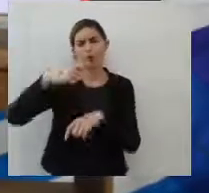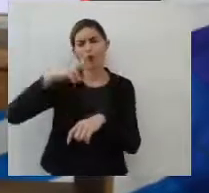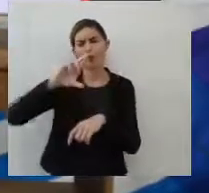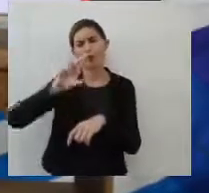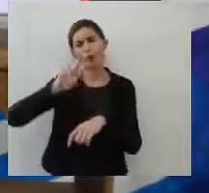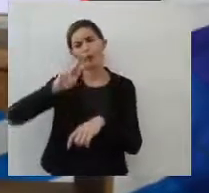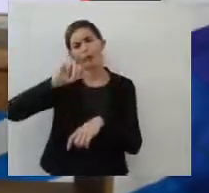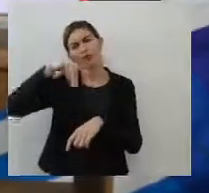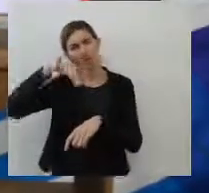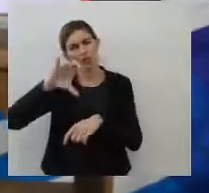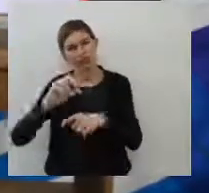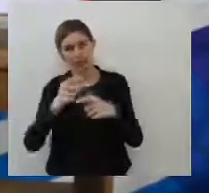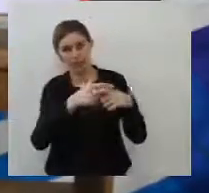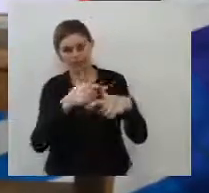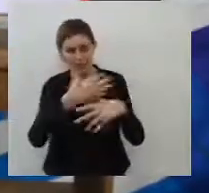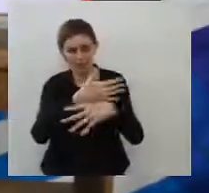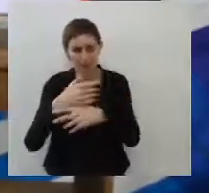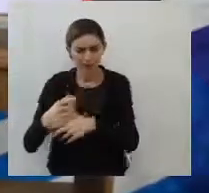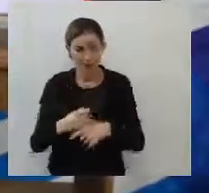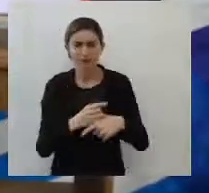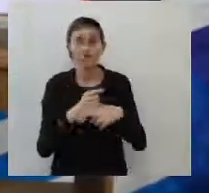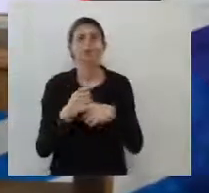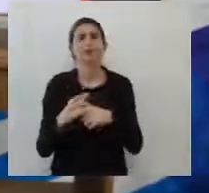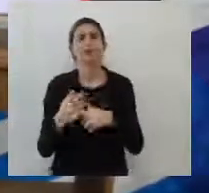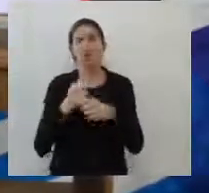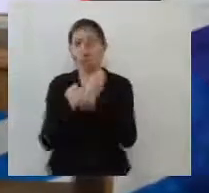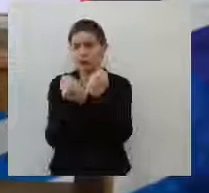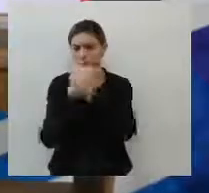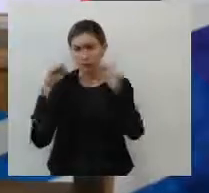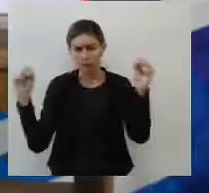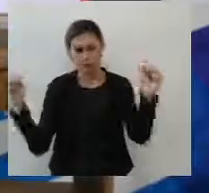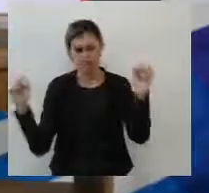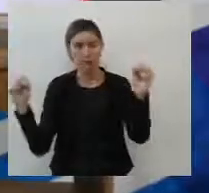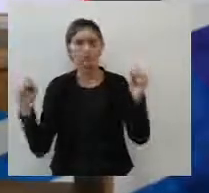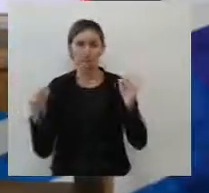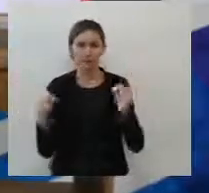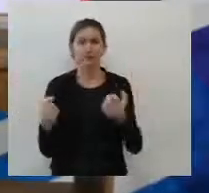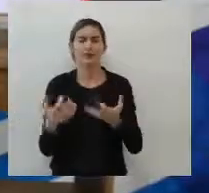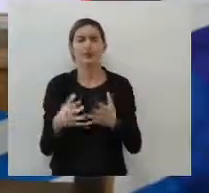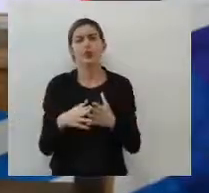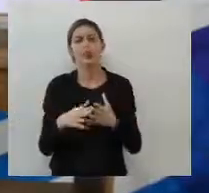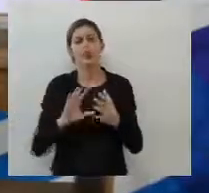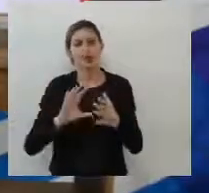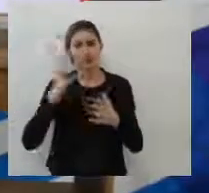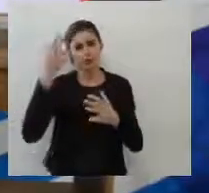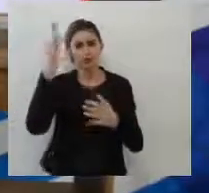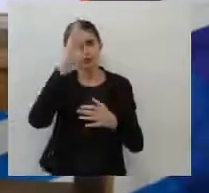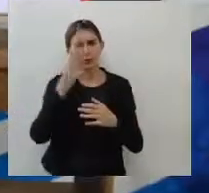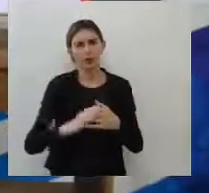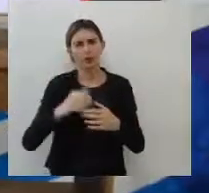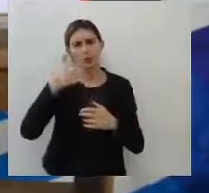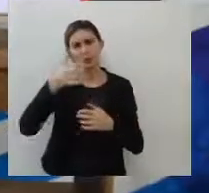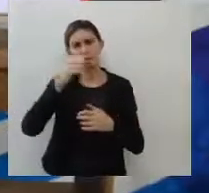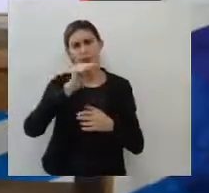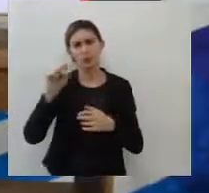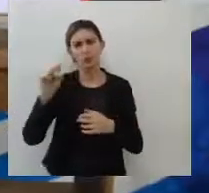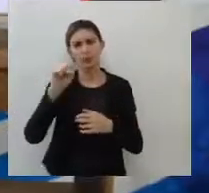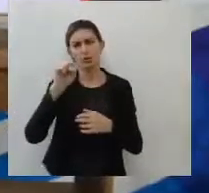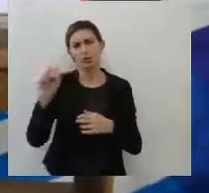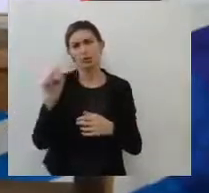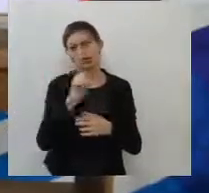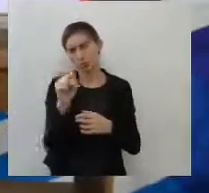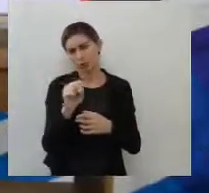províncias. Tá bem? Então, a abolição da escravidão para fins didáticos acontece no Brasil em